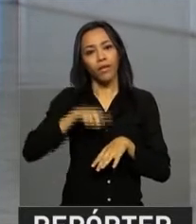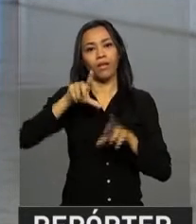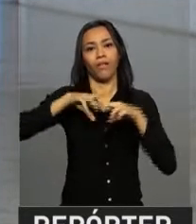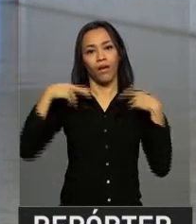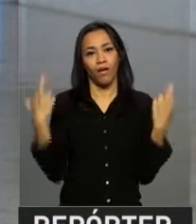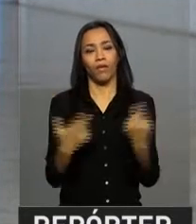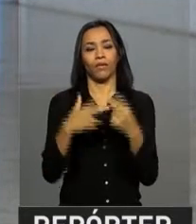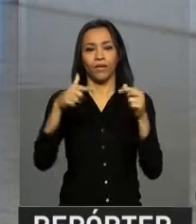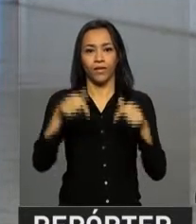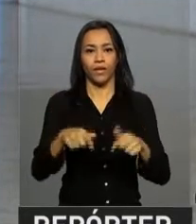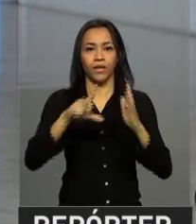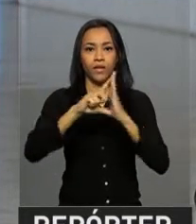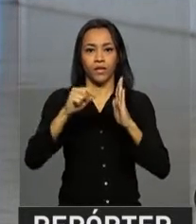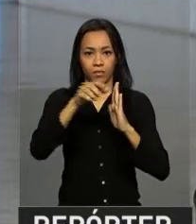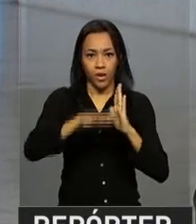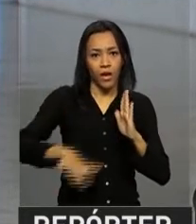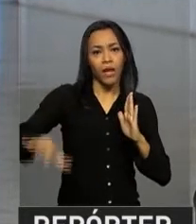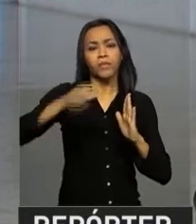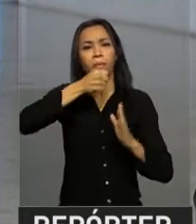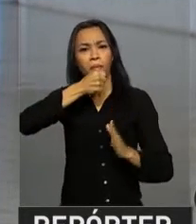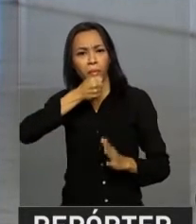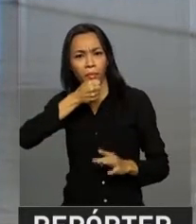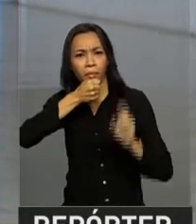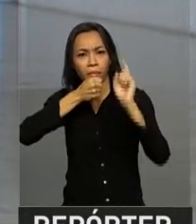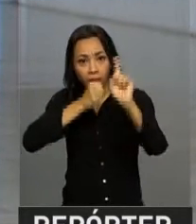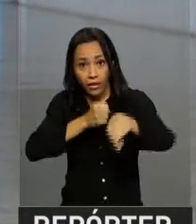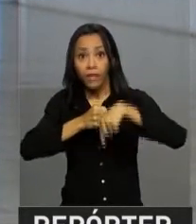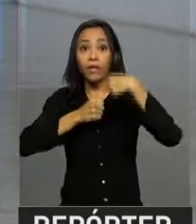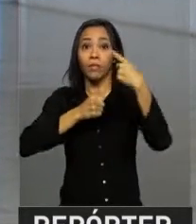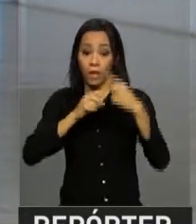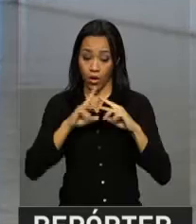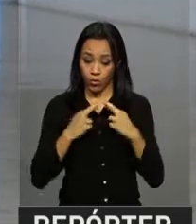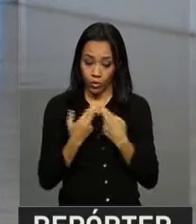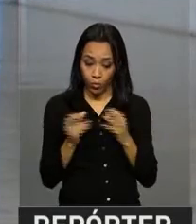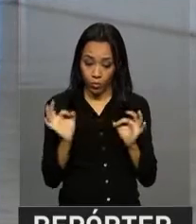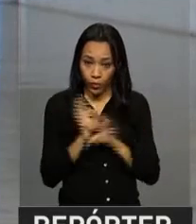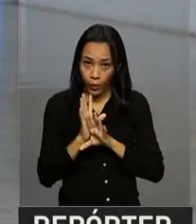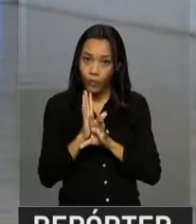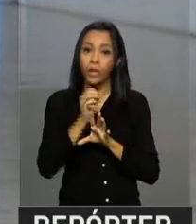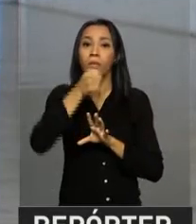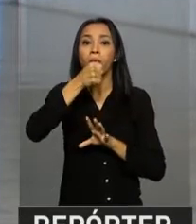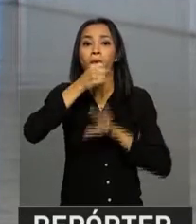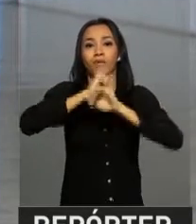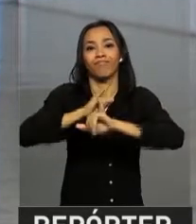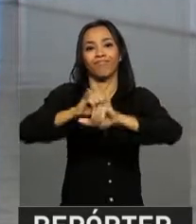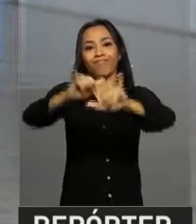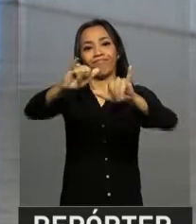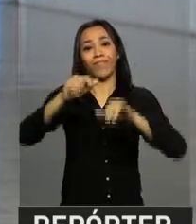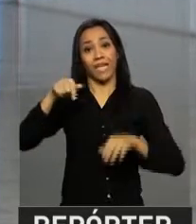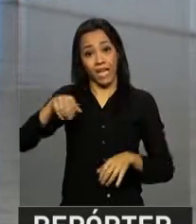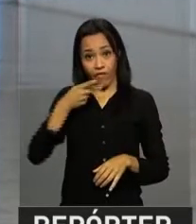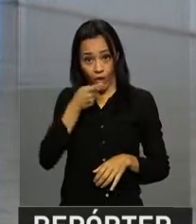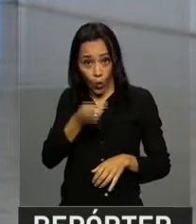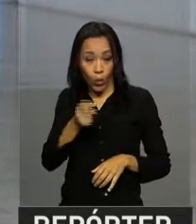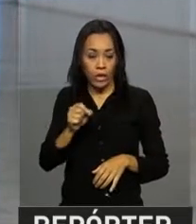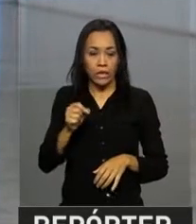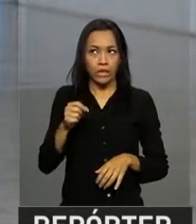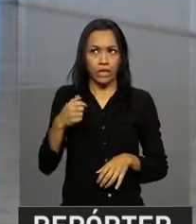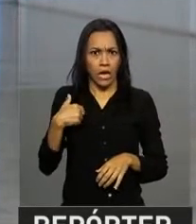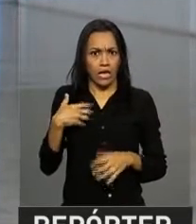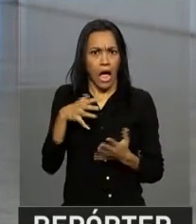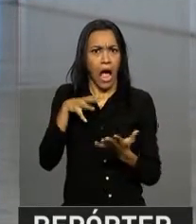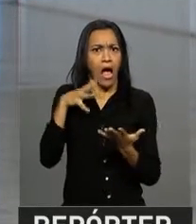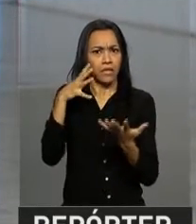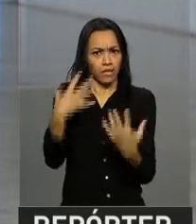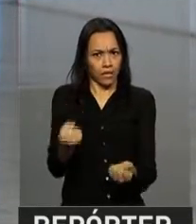no Palácio do Planalto e, em entrevista coletiva depois dessa reunião, Pedro Parente disse que assumir esse cargo não estava nos seus